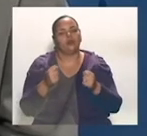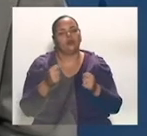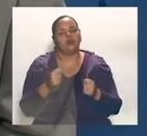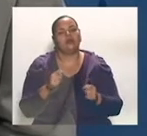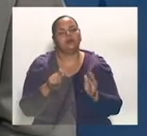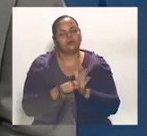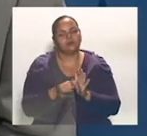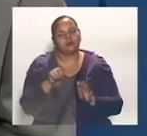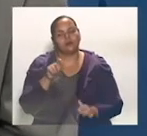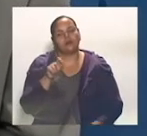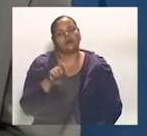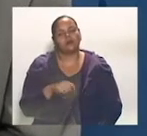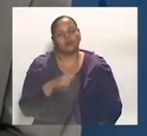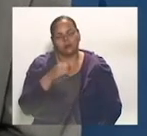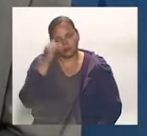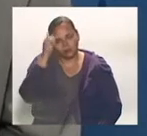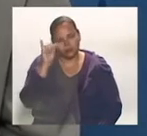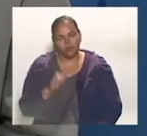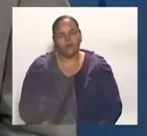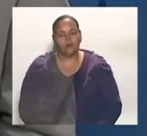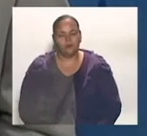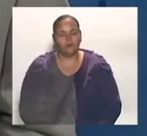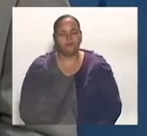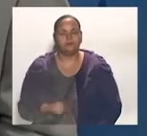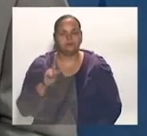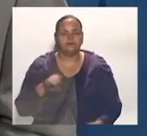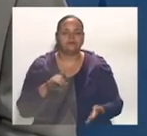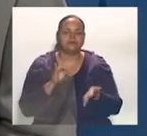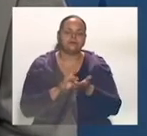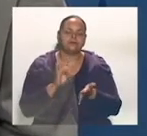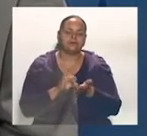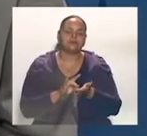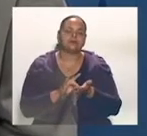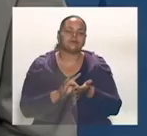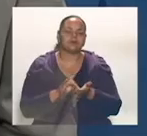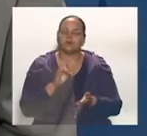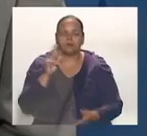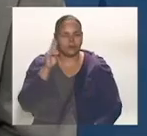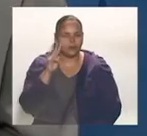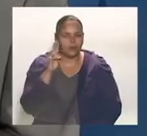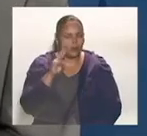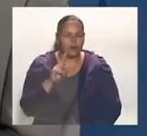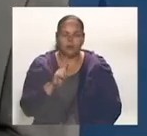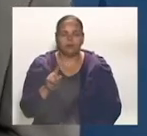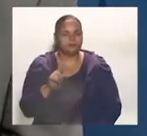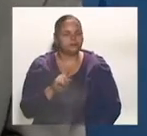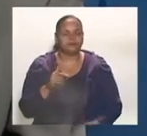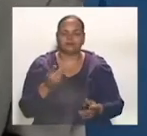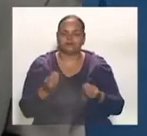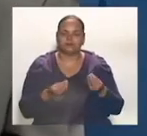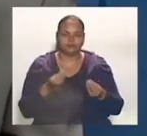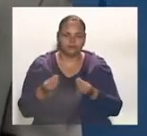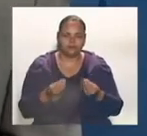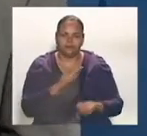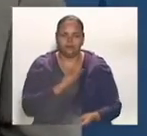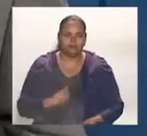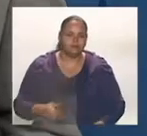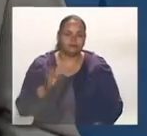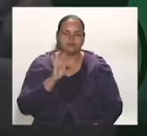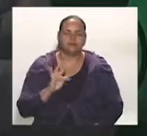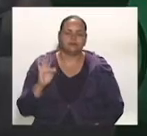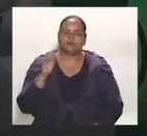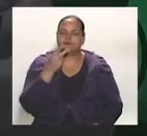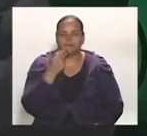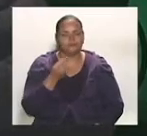campeonatos de futebol. Aí foi criada a Autoridade Brasileira de Controle de Doping. É um tema também para você,